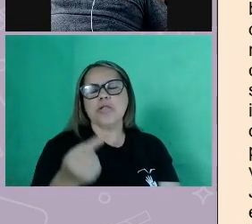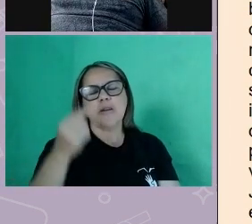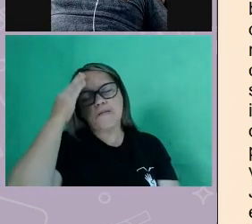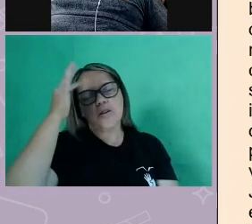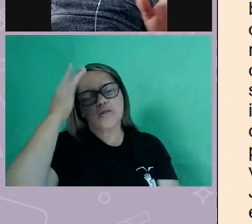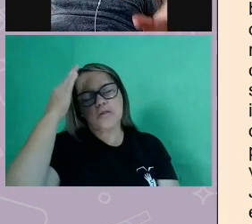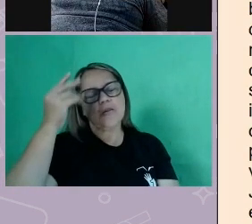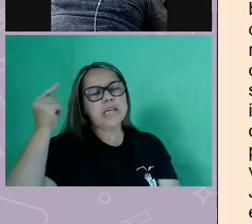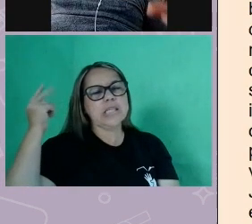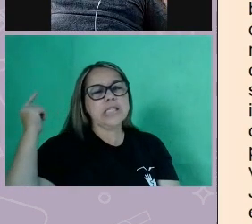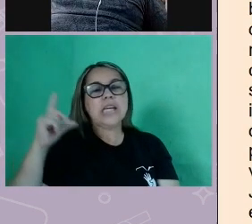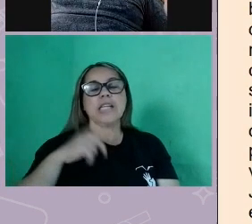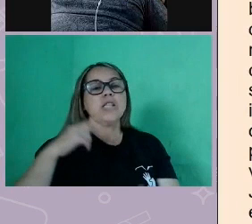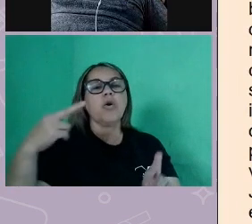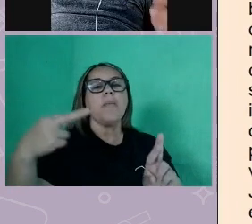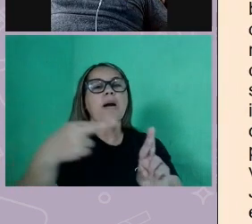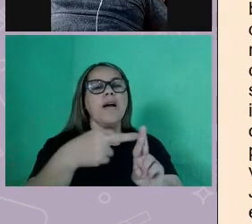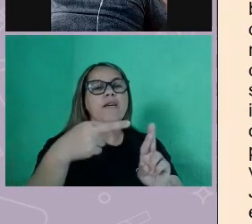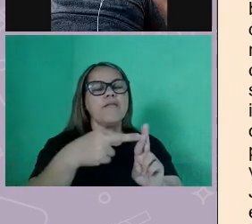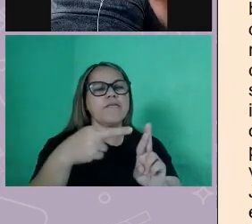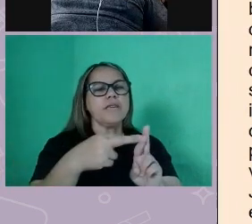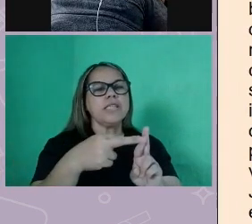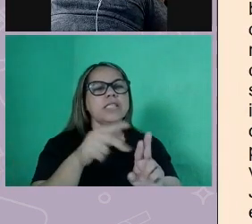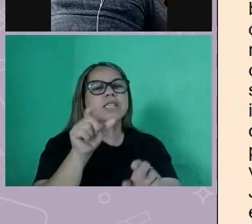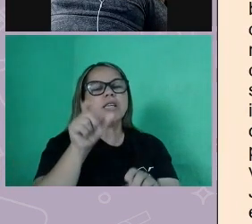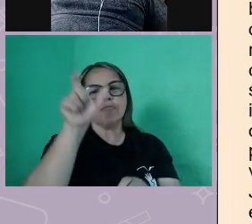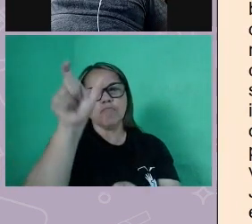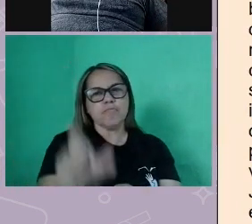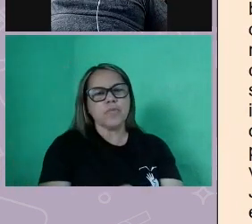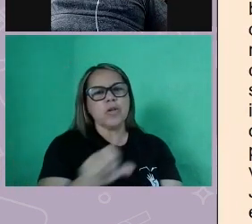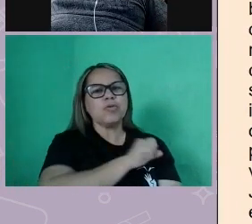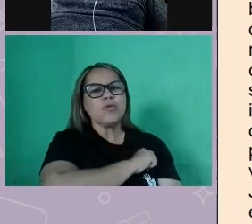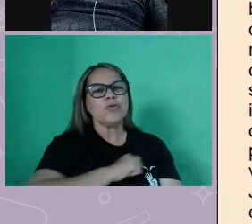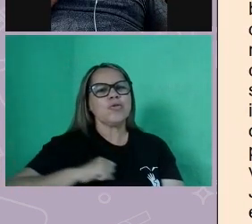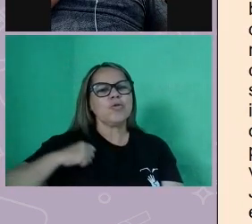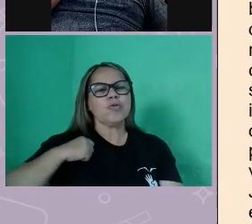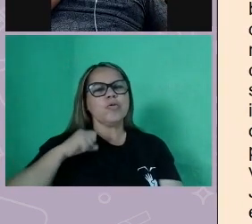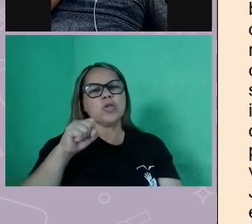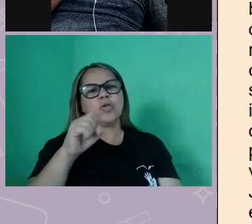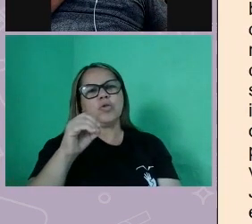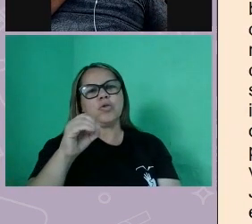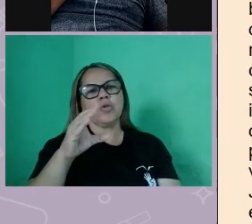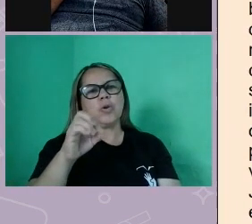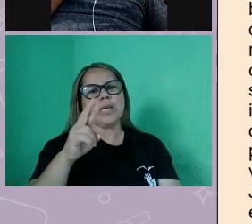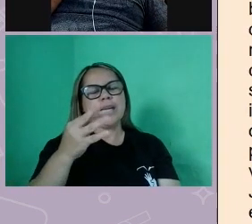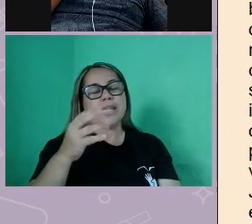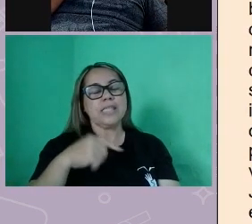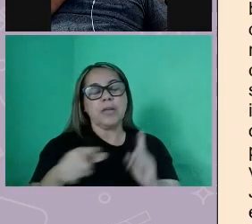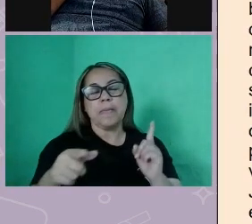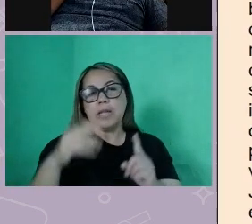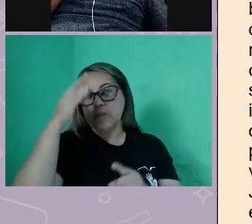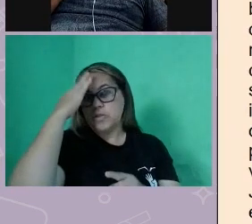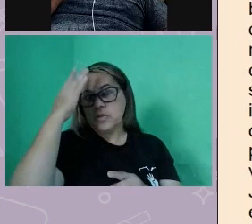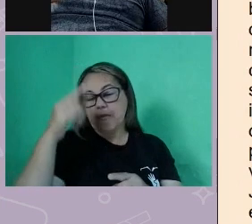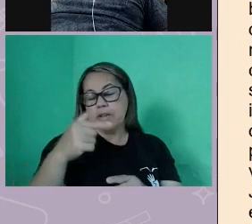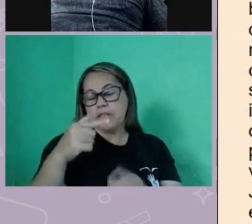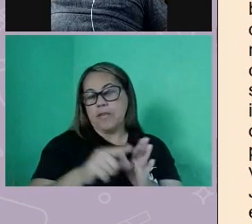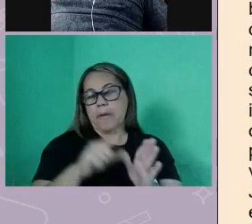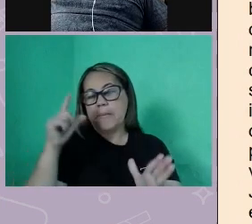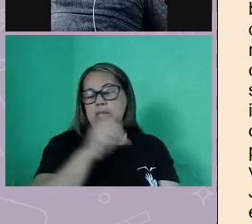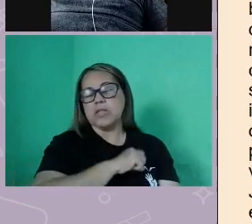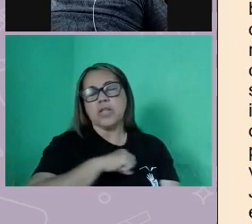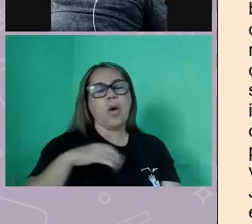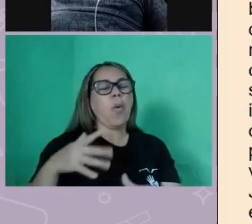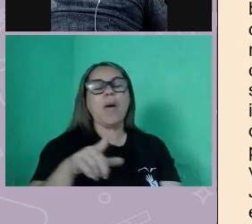que tinha como referência a figura de Sócrates sobre os filósofos pré-socráticos qual é a